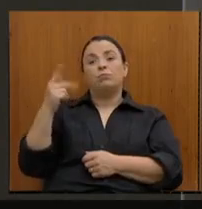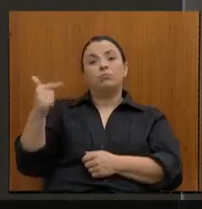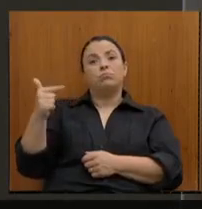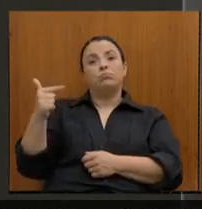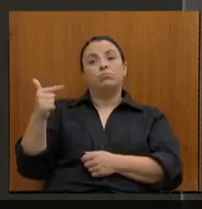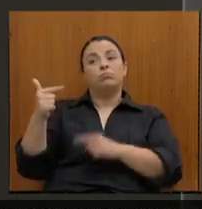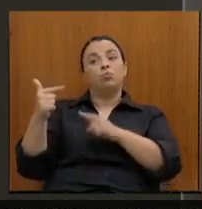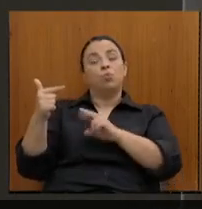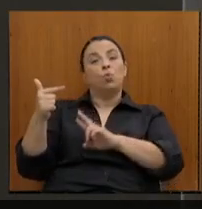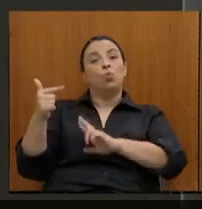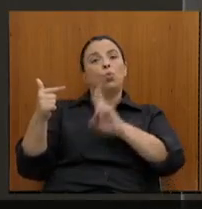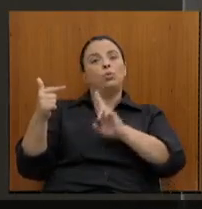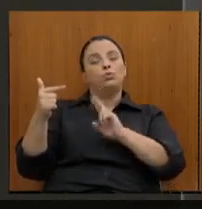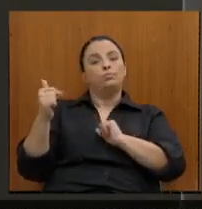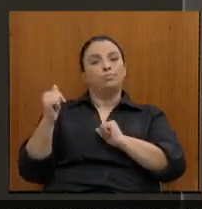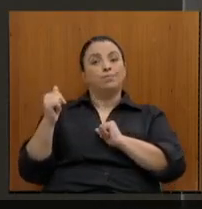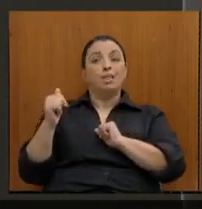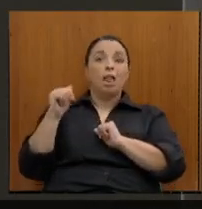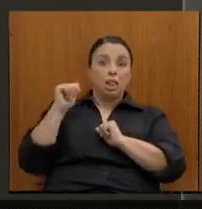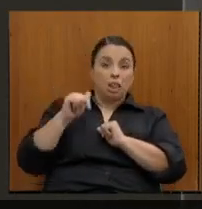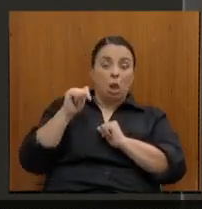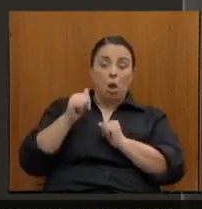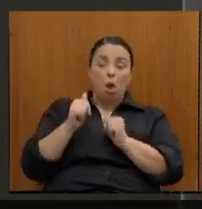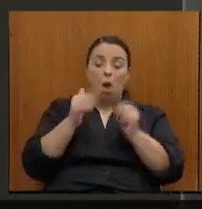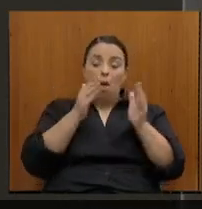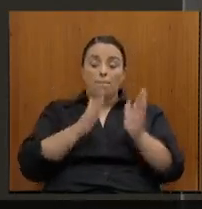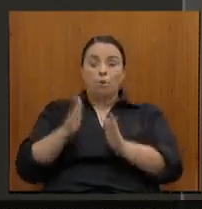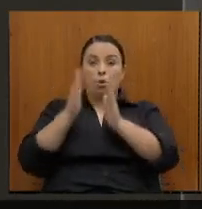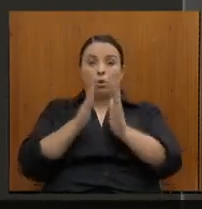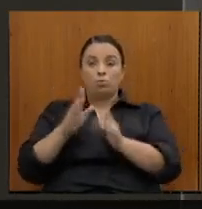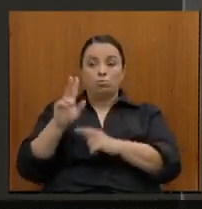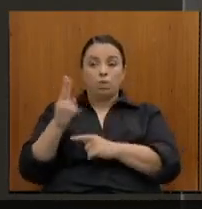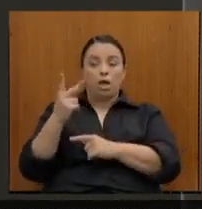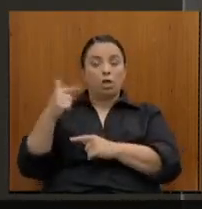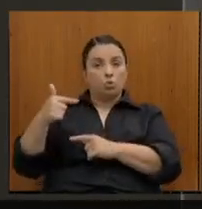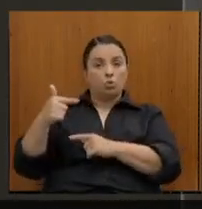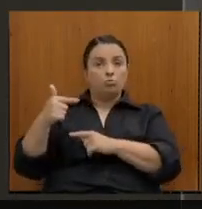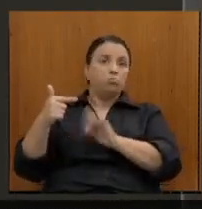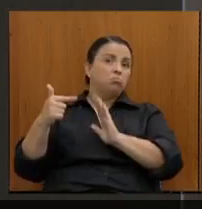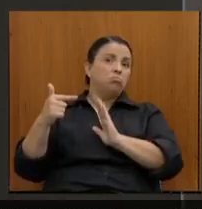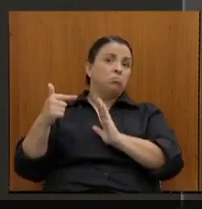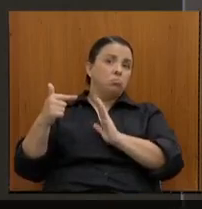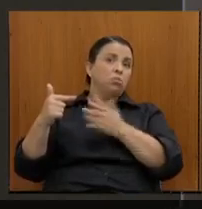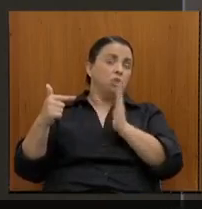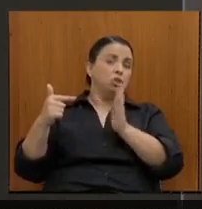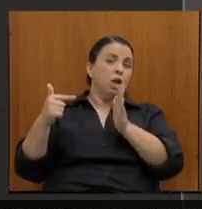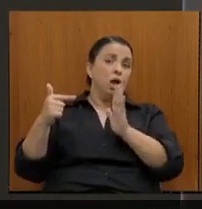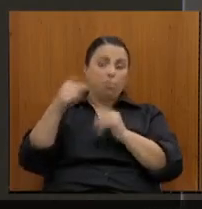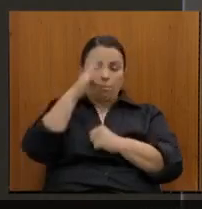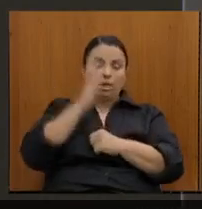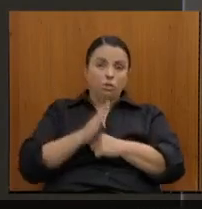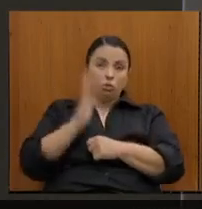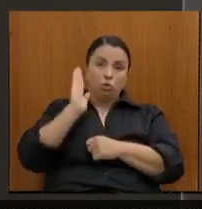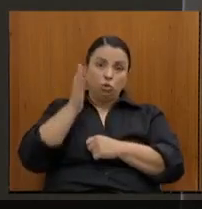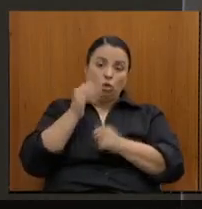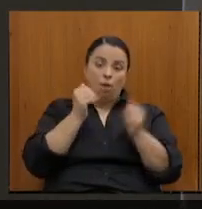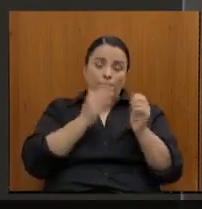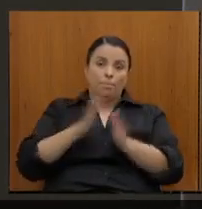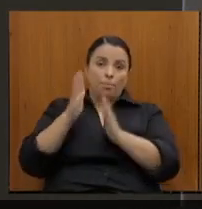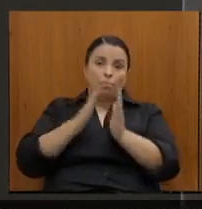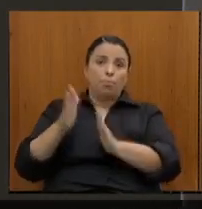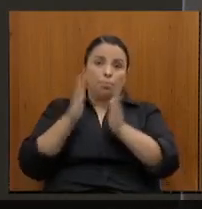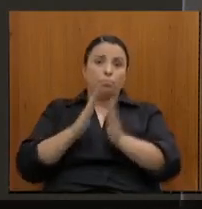hidrogênio hoje já é produzido o Brasil deve produzir aí foi comentado aí pelo representante do ministério de Minas e energia